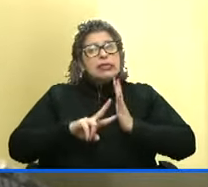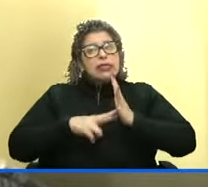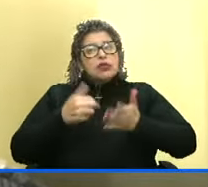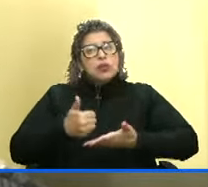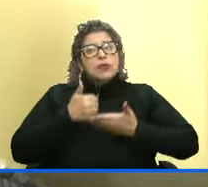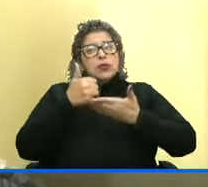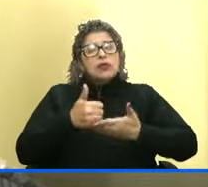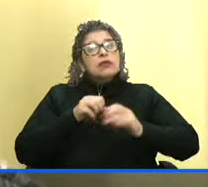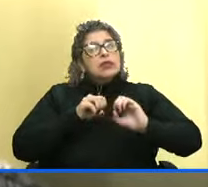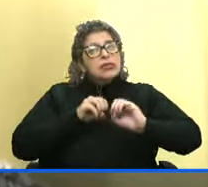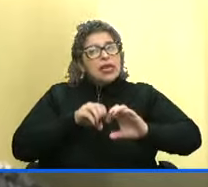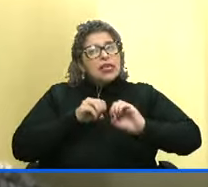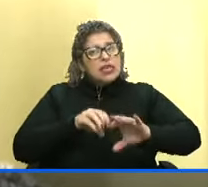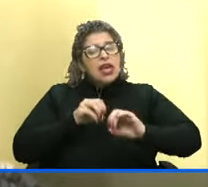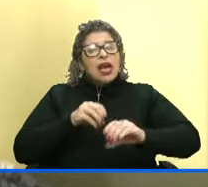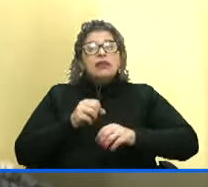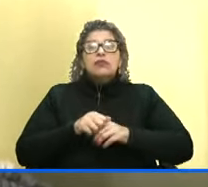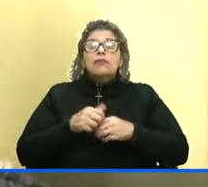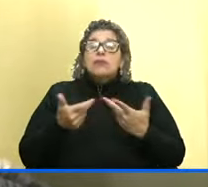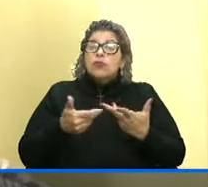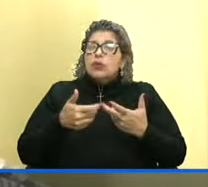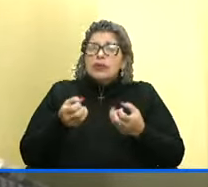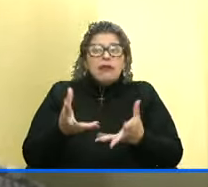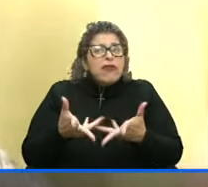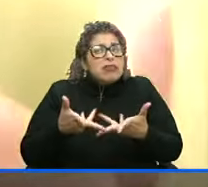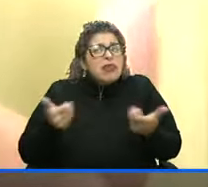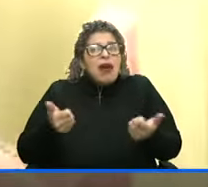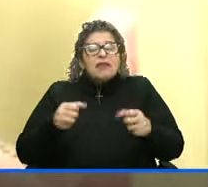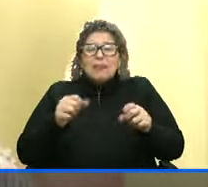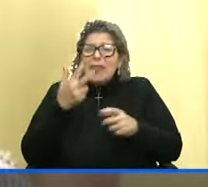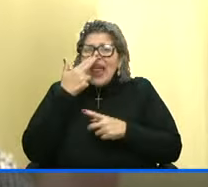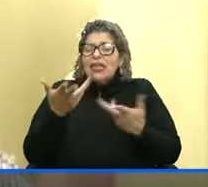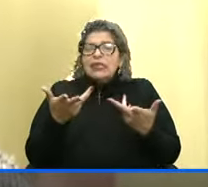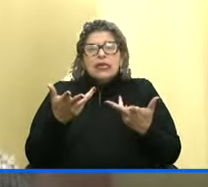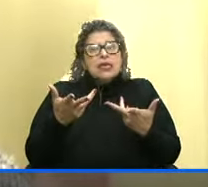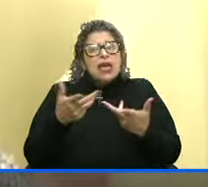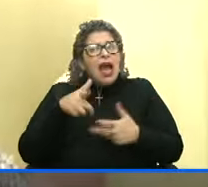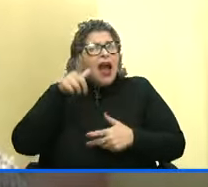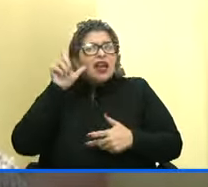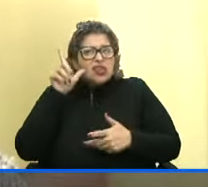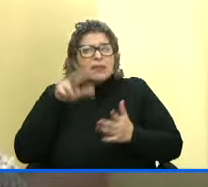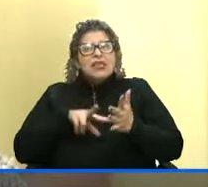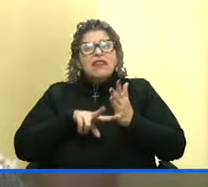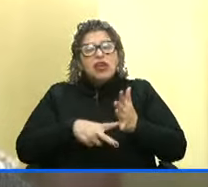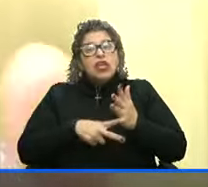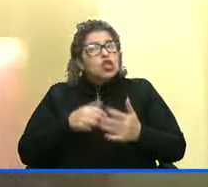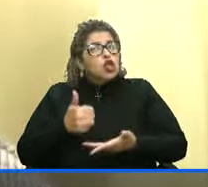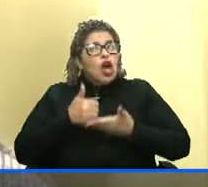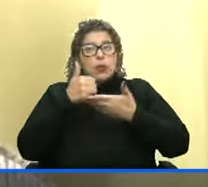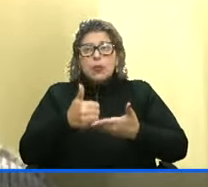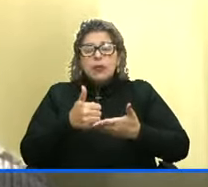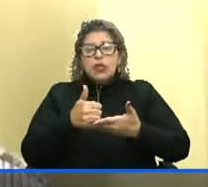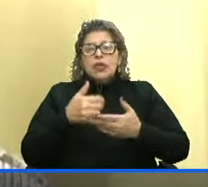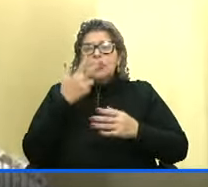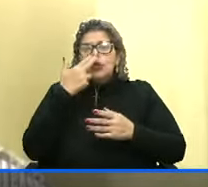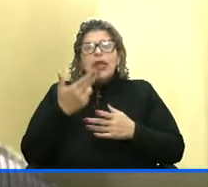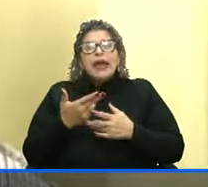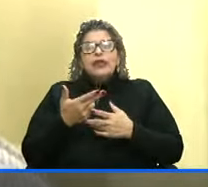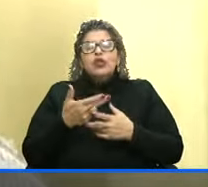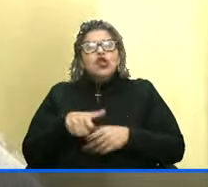o direito à educação. Isso é fantástico, porque quebra aquela pecha que davam para os sindicatos que defendiam só o direito